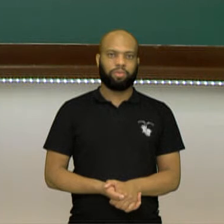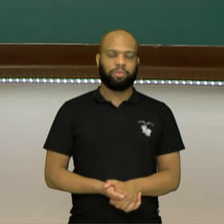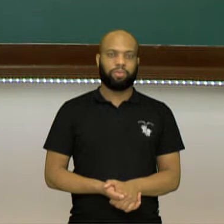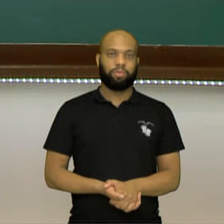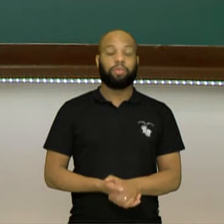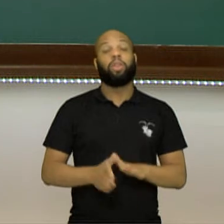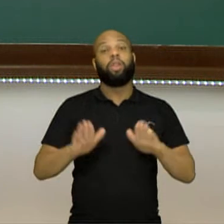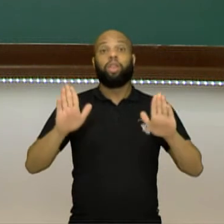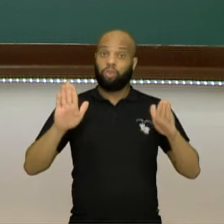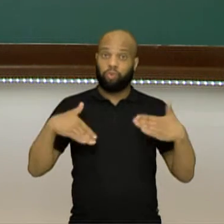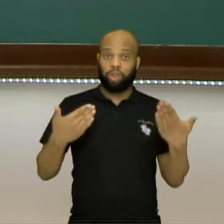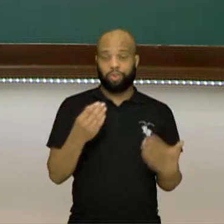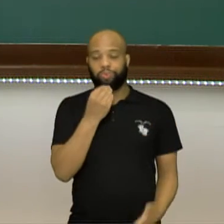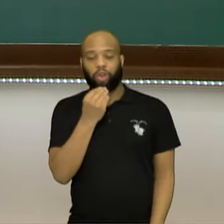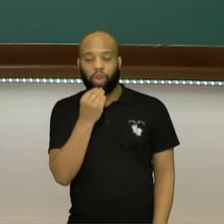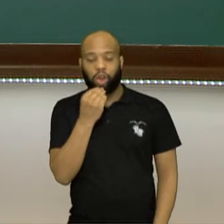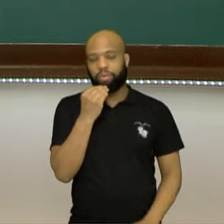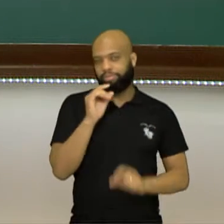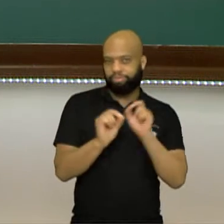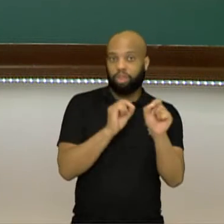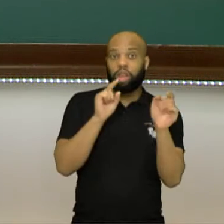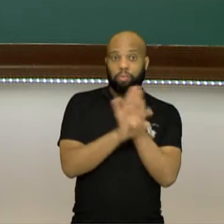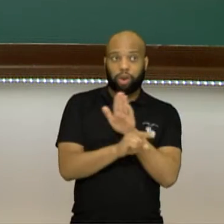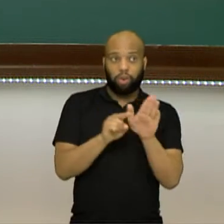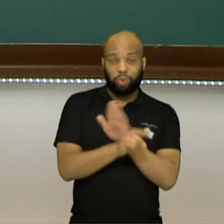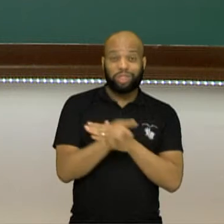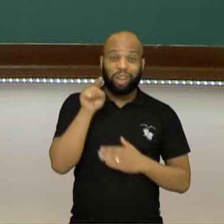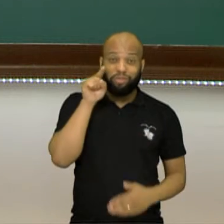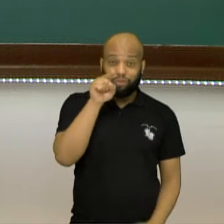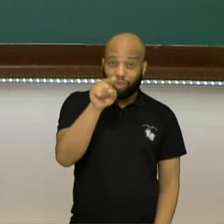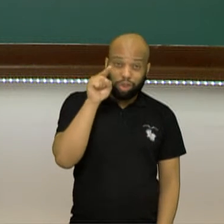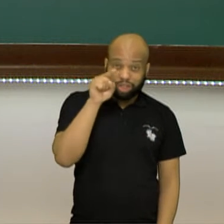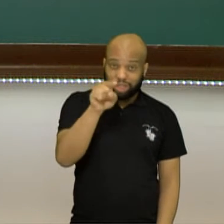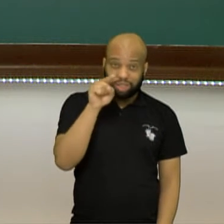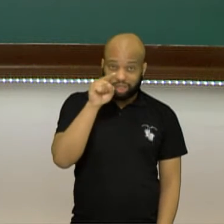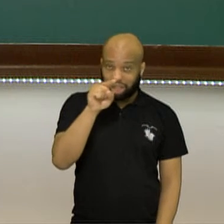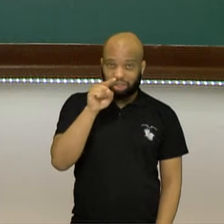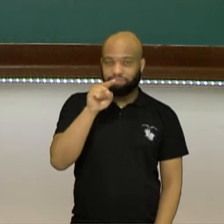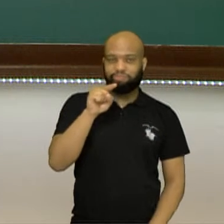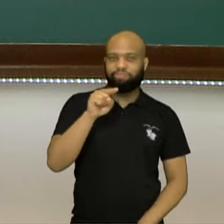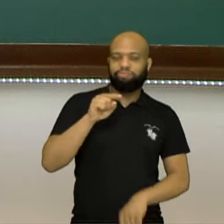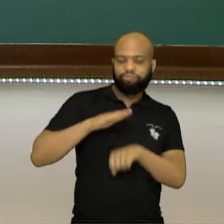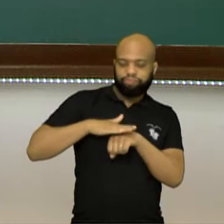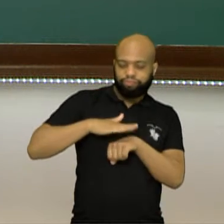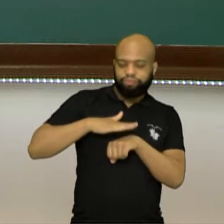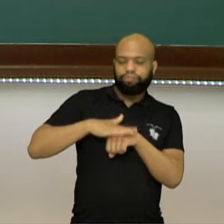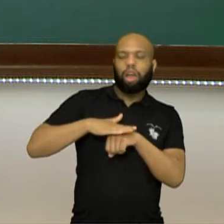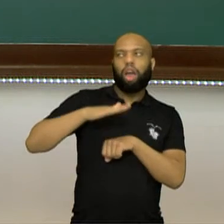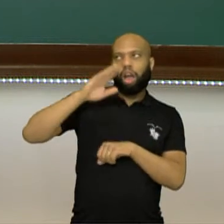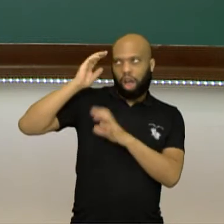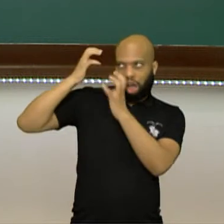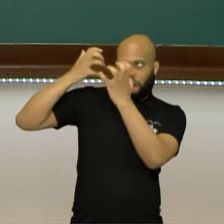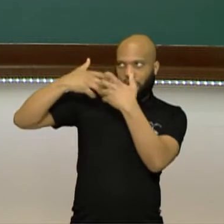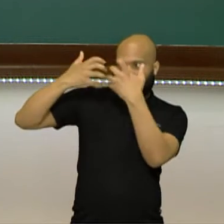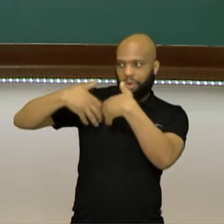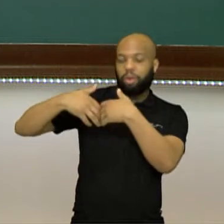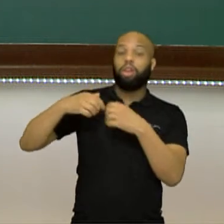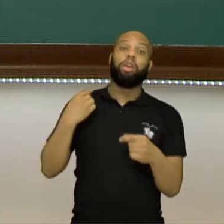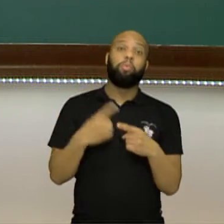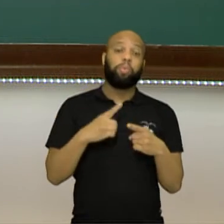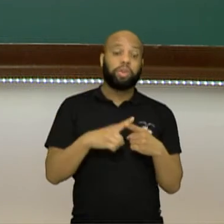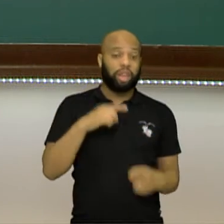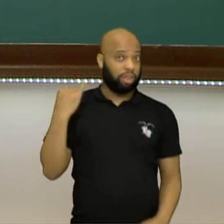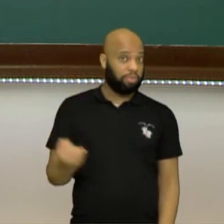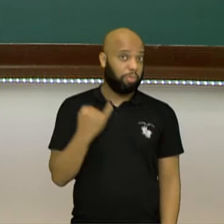É claro que aí são questões para você refletir, porque antes de continuarmos este assunto, você precisa saber como